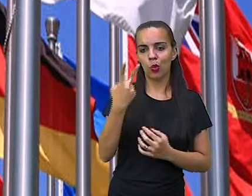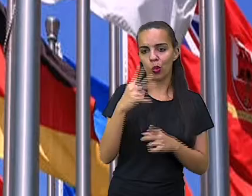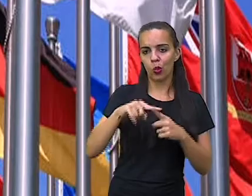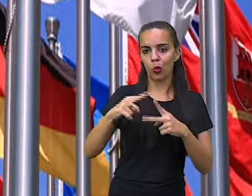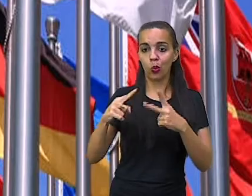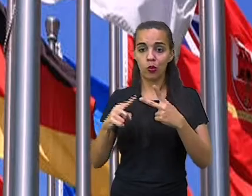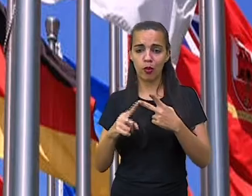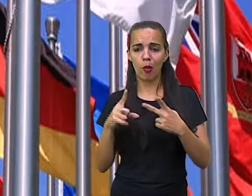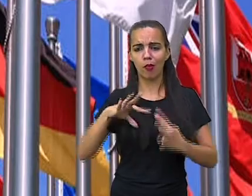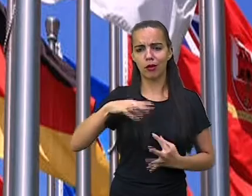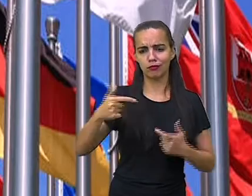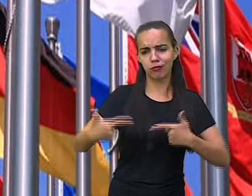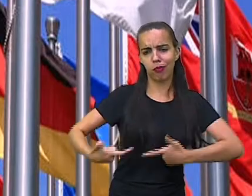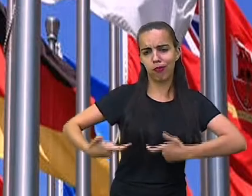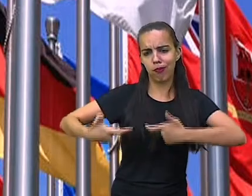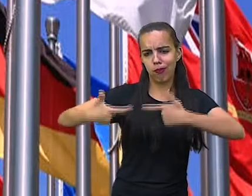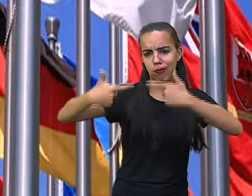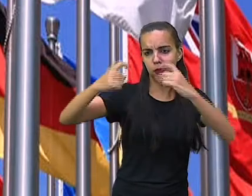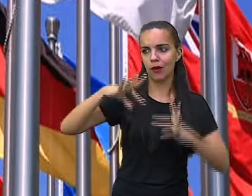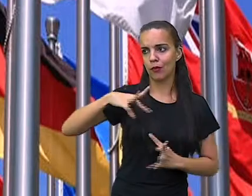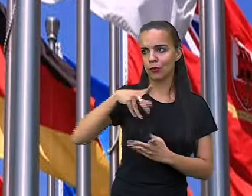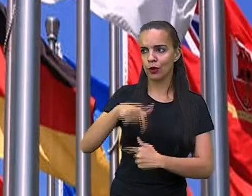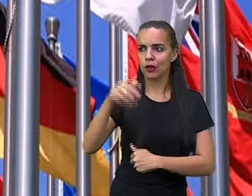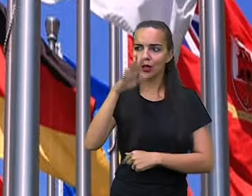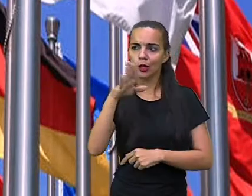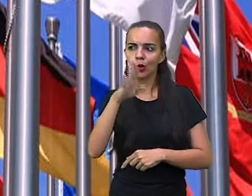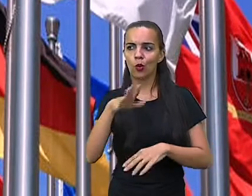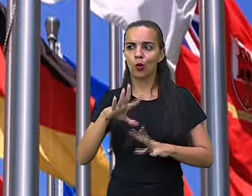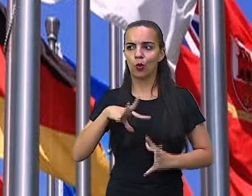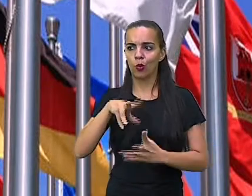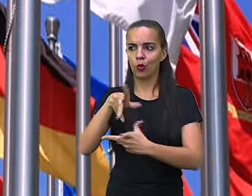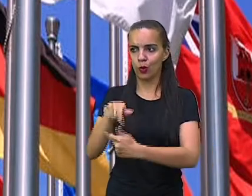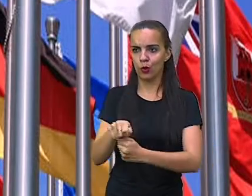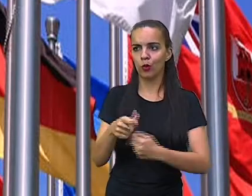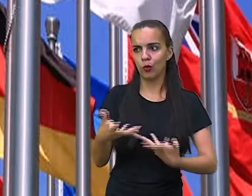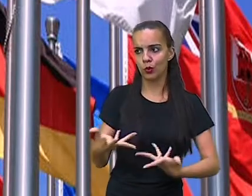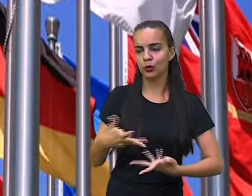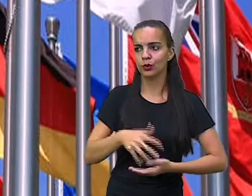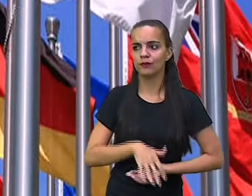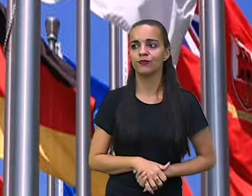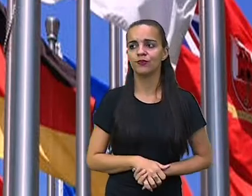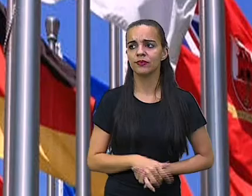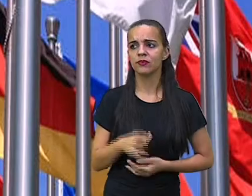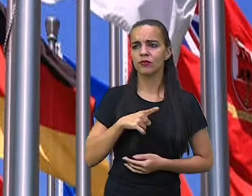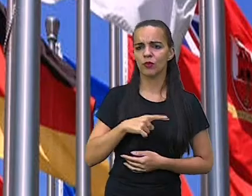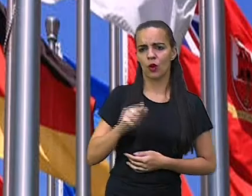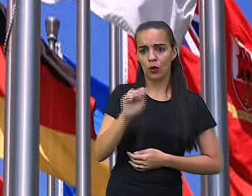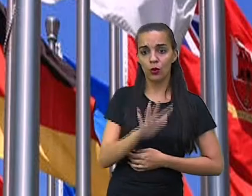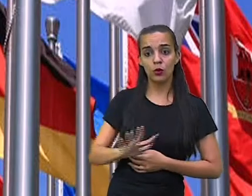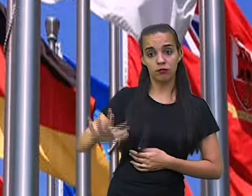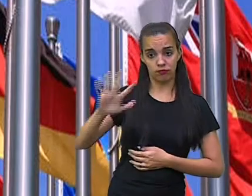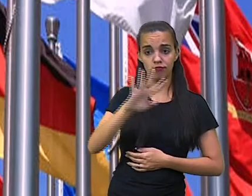greves e instaurar governos ditatoriais ao redor do globo. Os